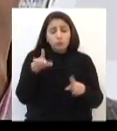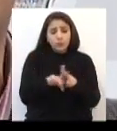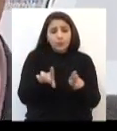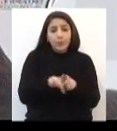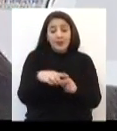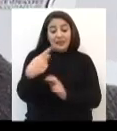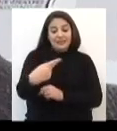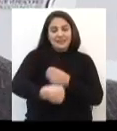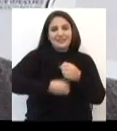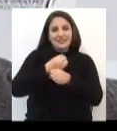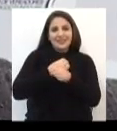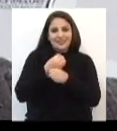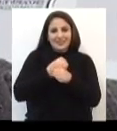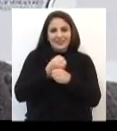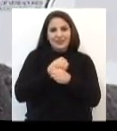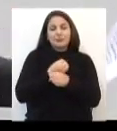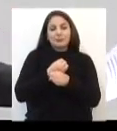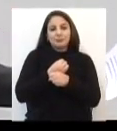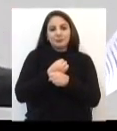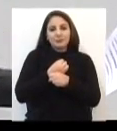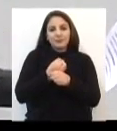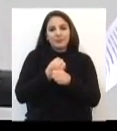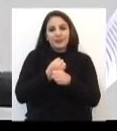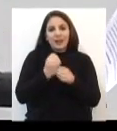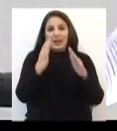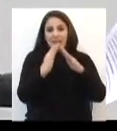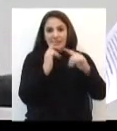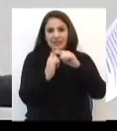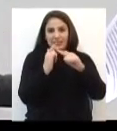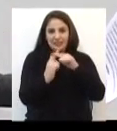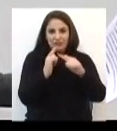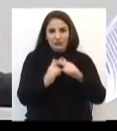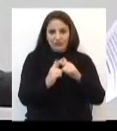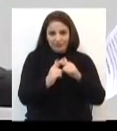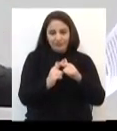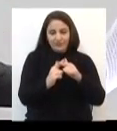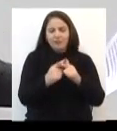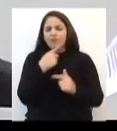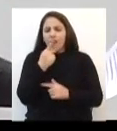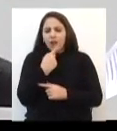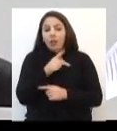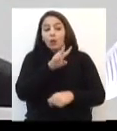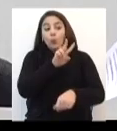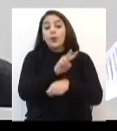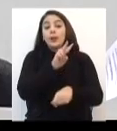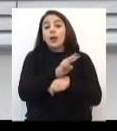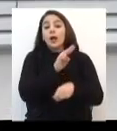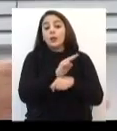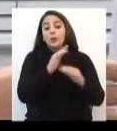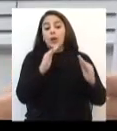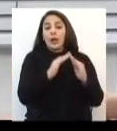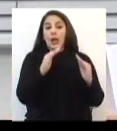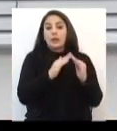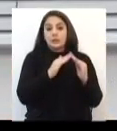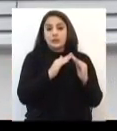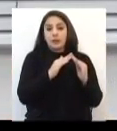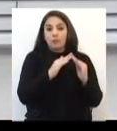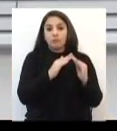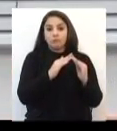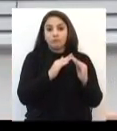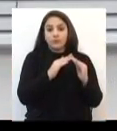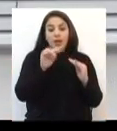Igreja, através do Papa Francisco, coloca o ano do cuidado com a casa comum, cuidar o planeta. E